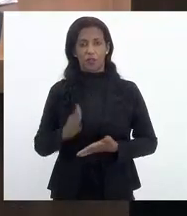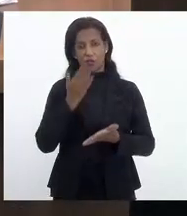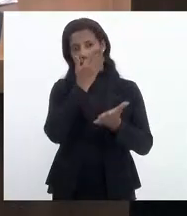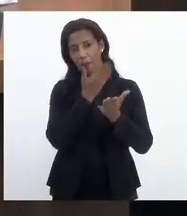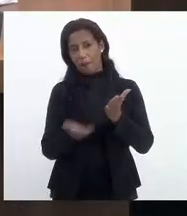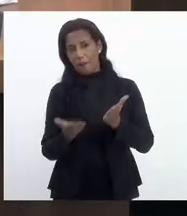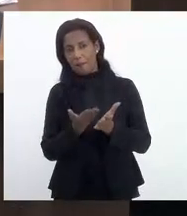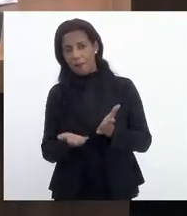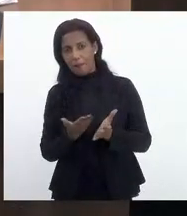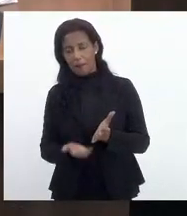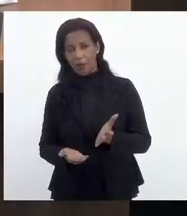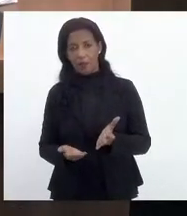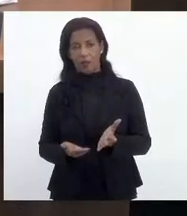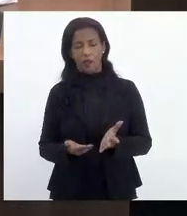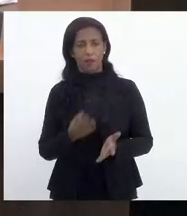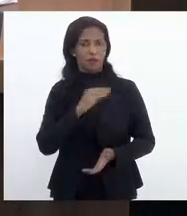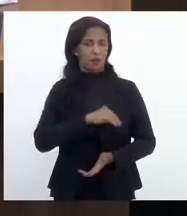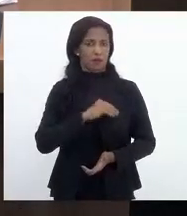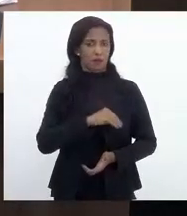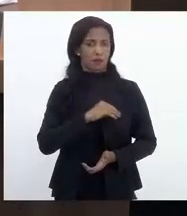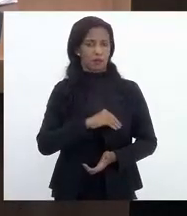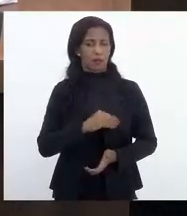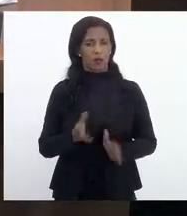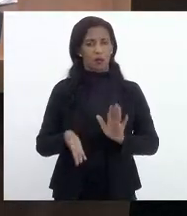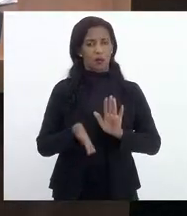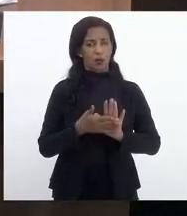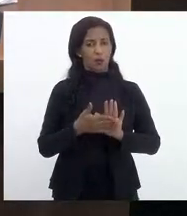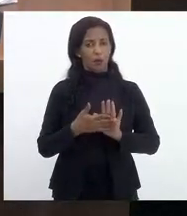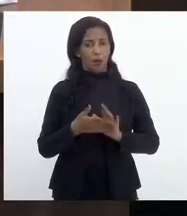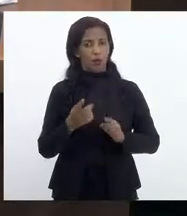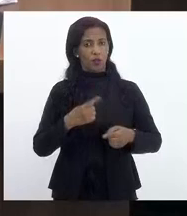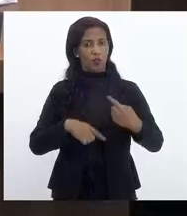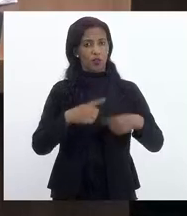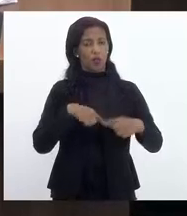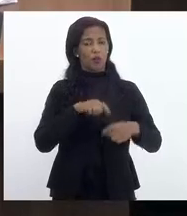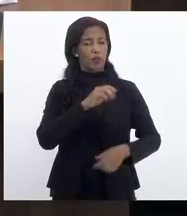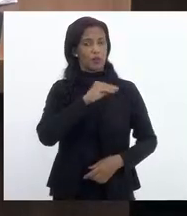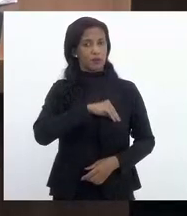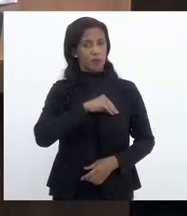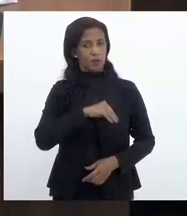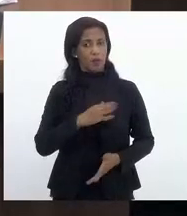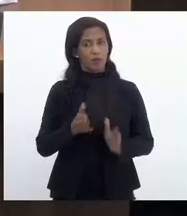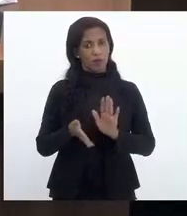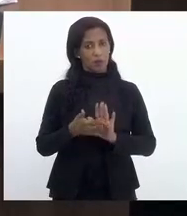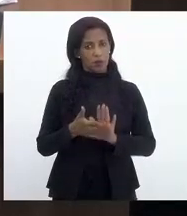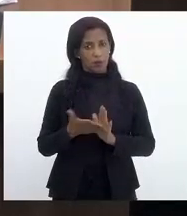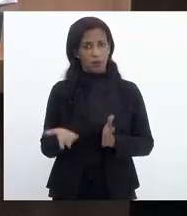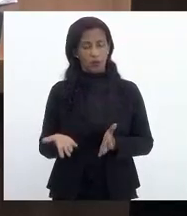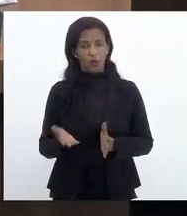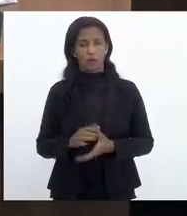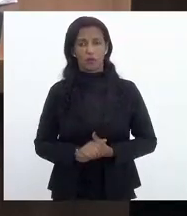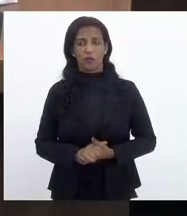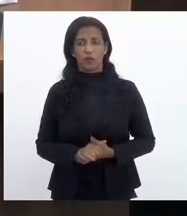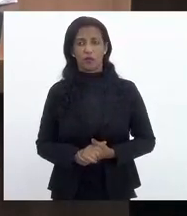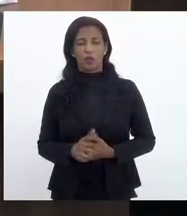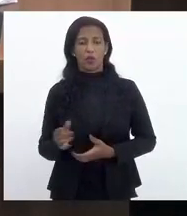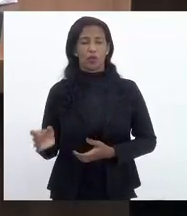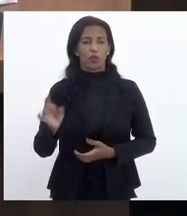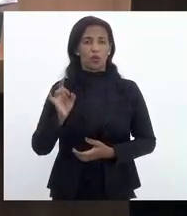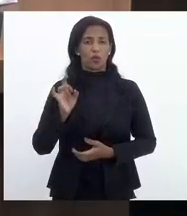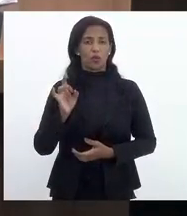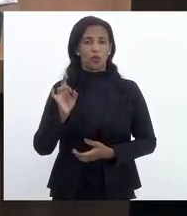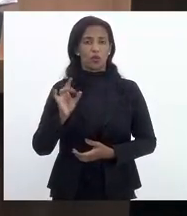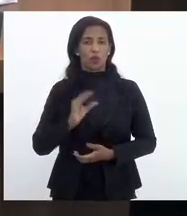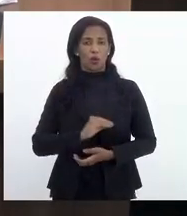perdas salariais e o pacote de recomposição salarial que está sendo proposto Tá vindo uma proposta de apenas